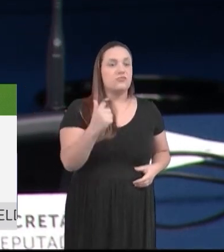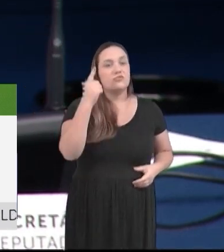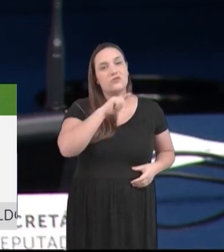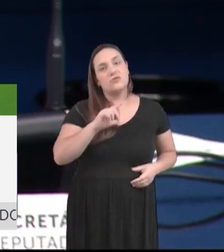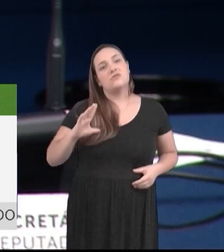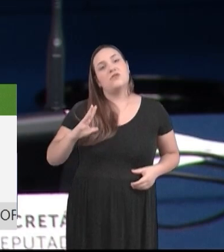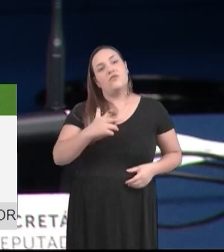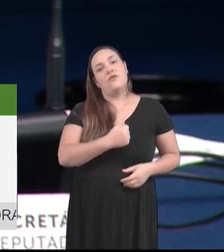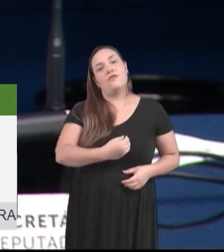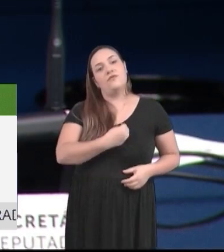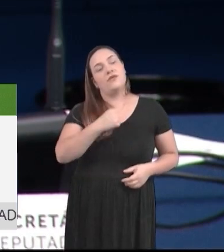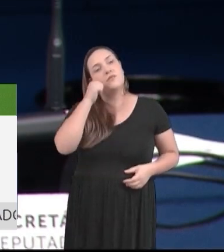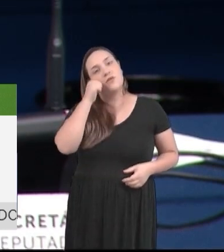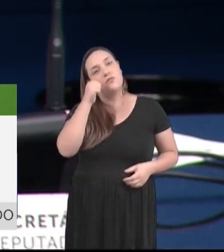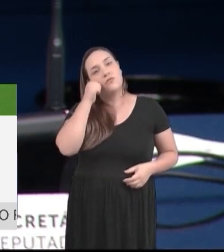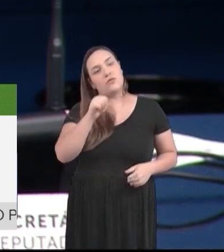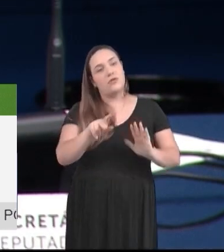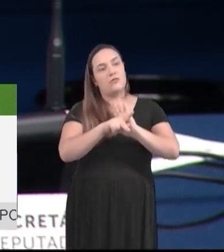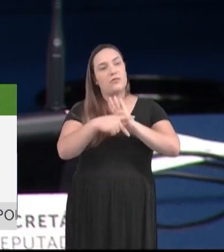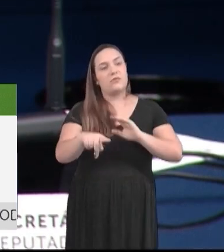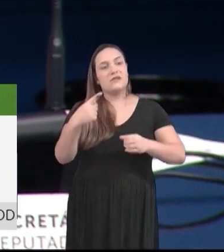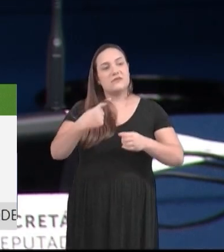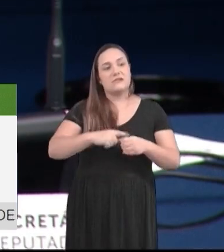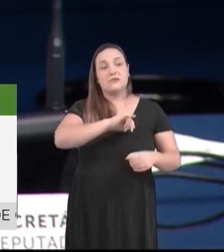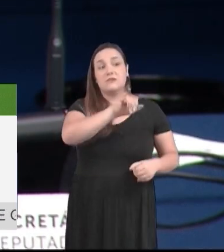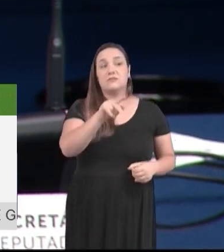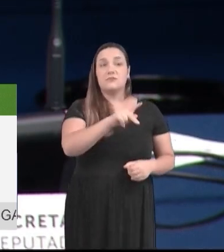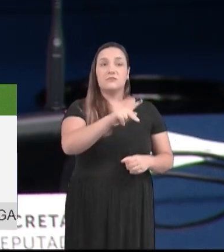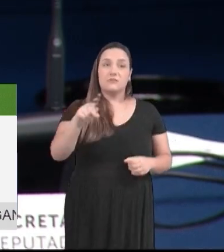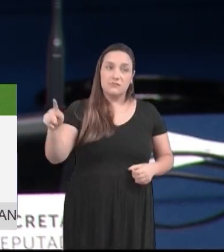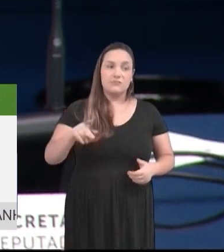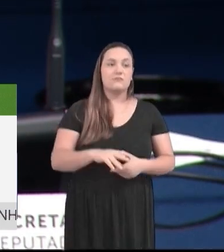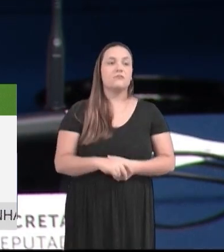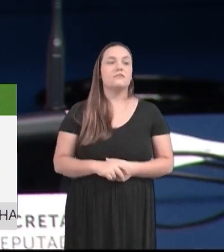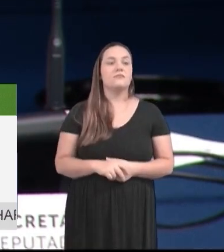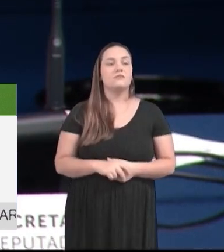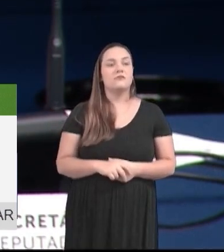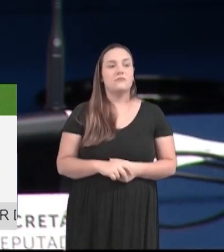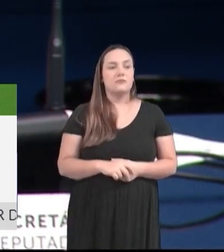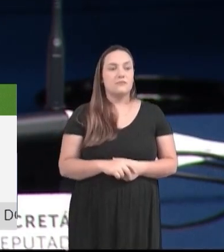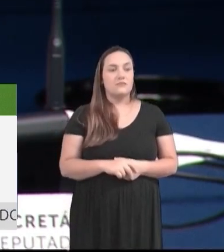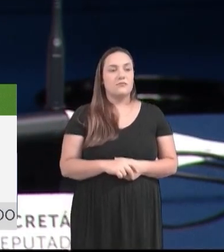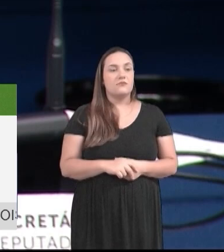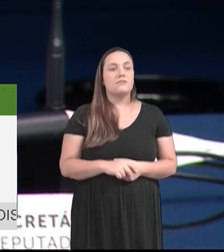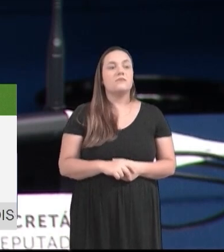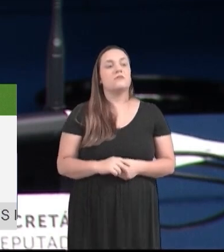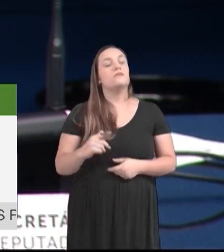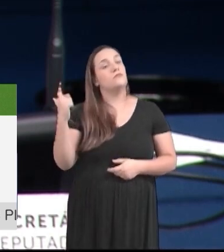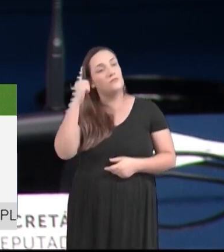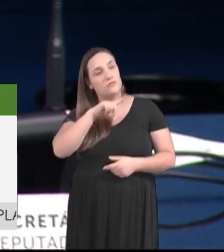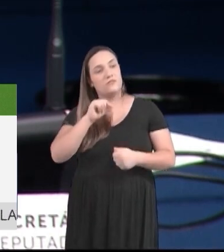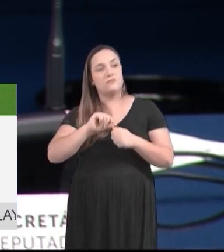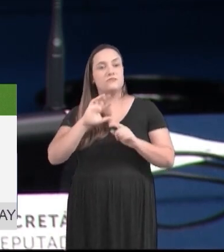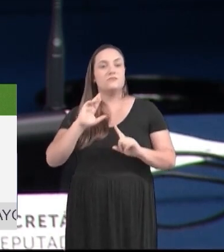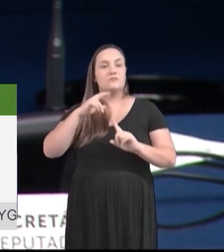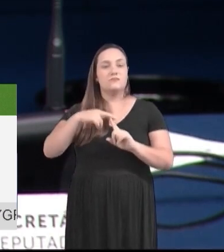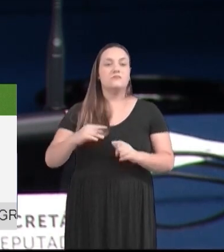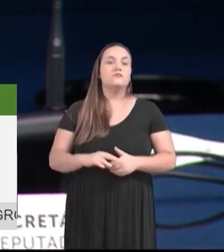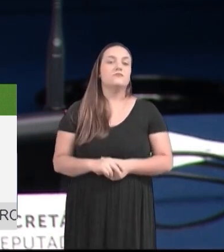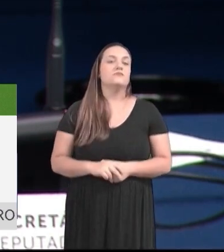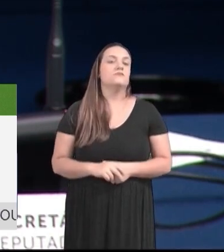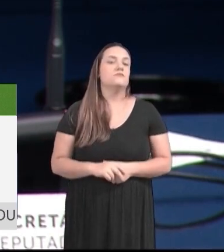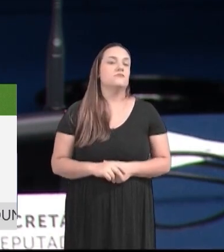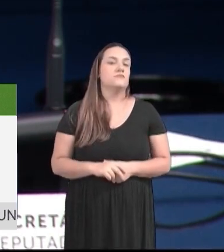japoranense, uma senhora de Japorã, que foi atendido fazendo esse transplante como referência de uma unidade